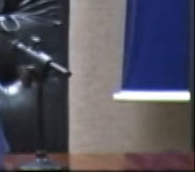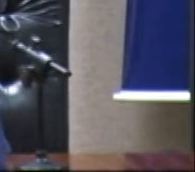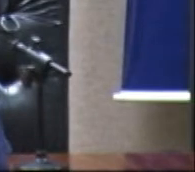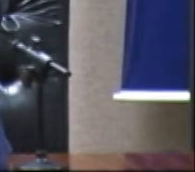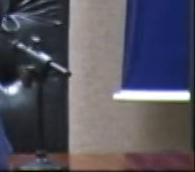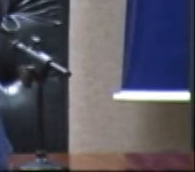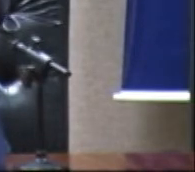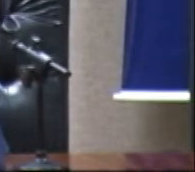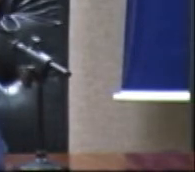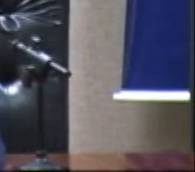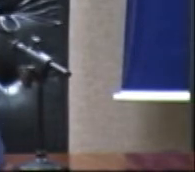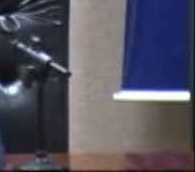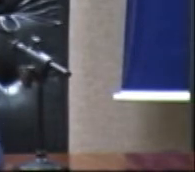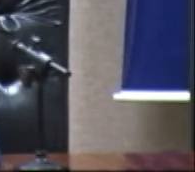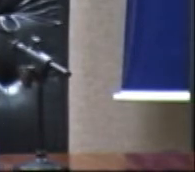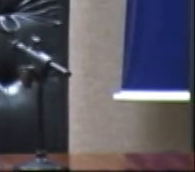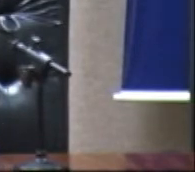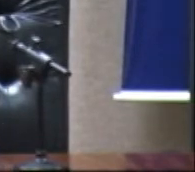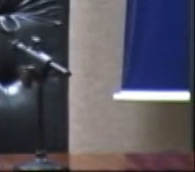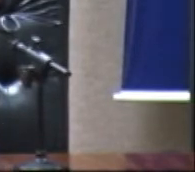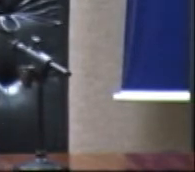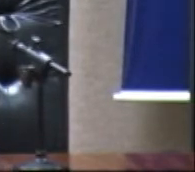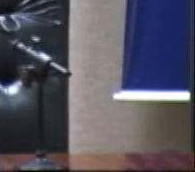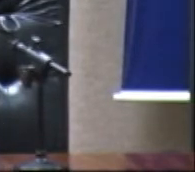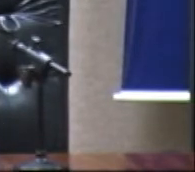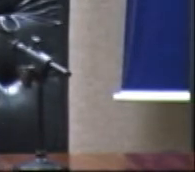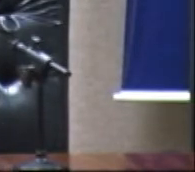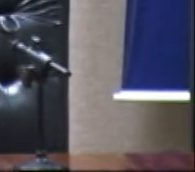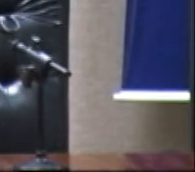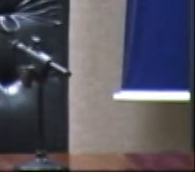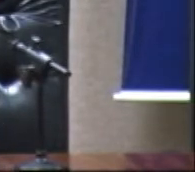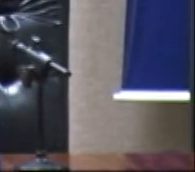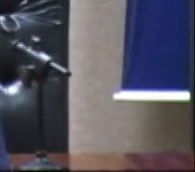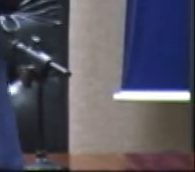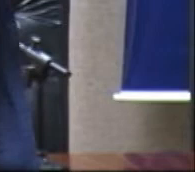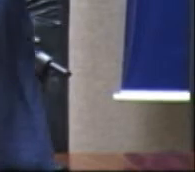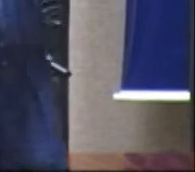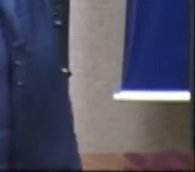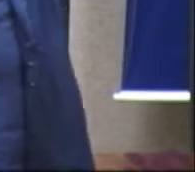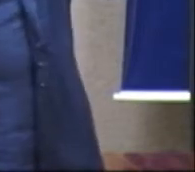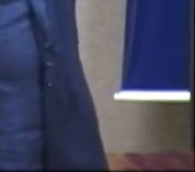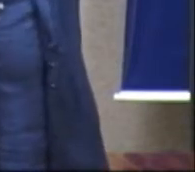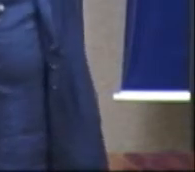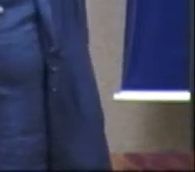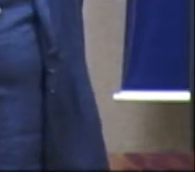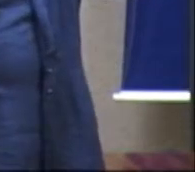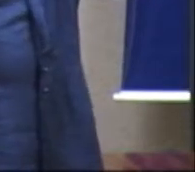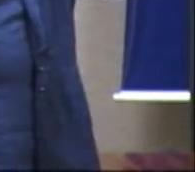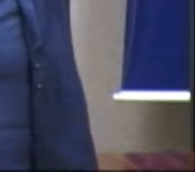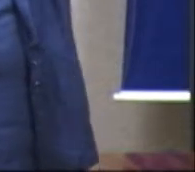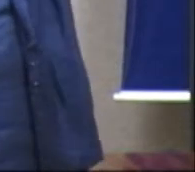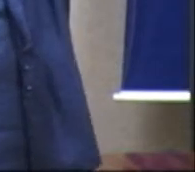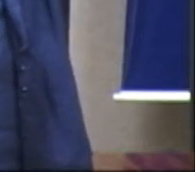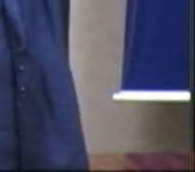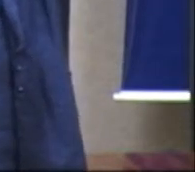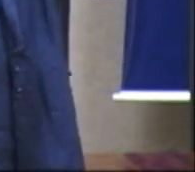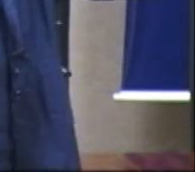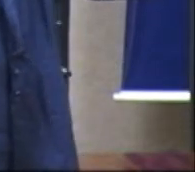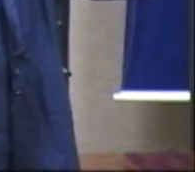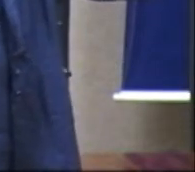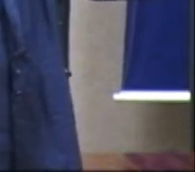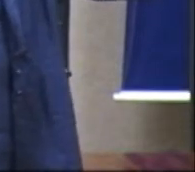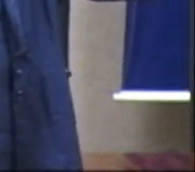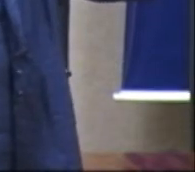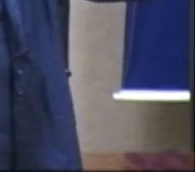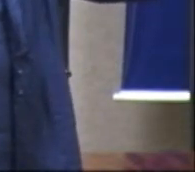na faculdade, ela foi letrada e alfabetizada numa época em que não existia nem Libras, a própria lei é